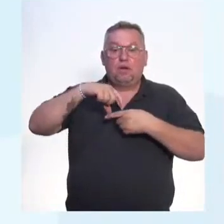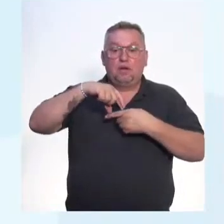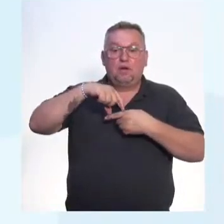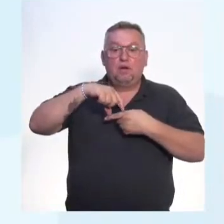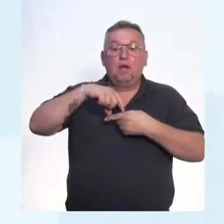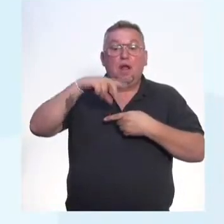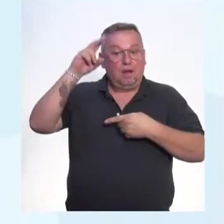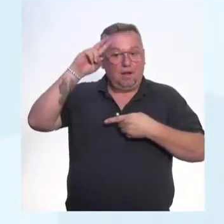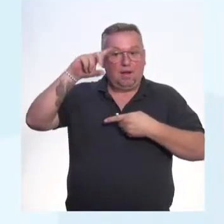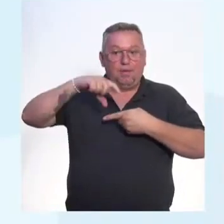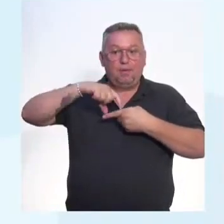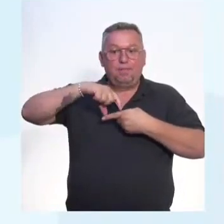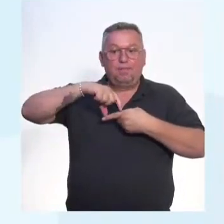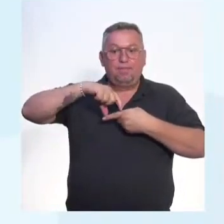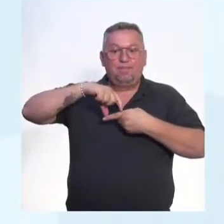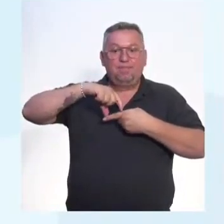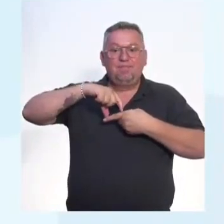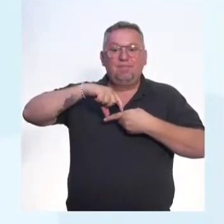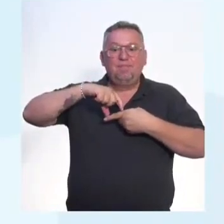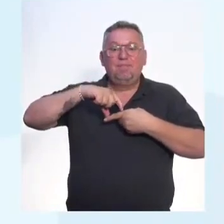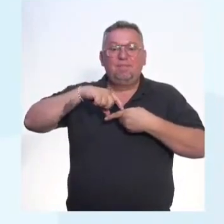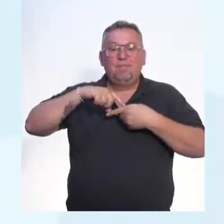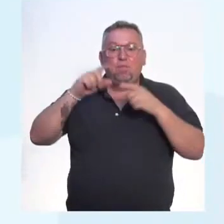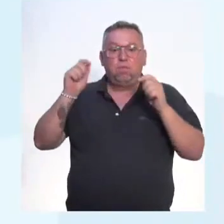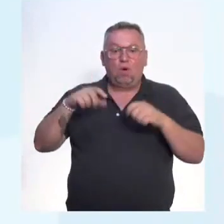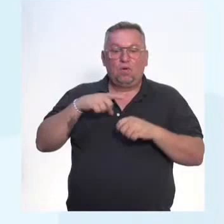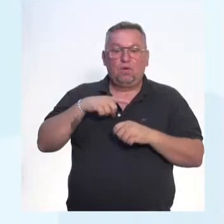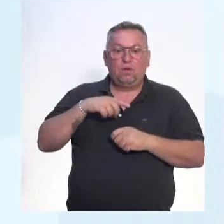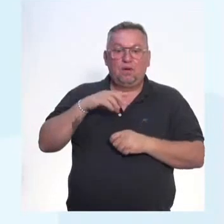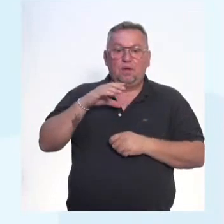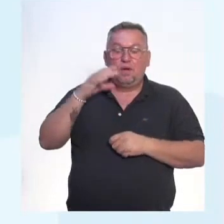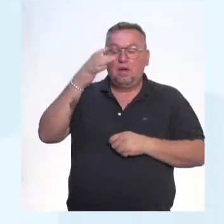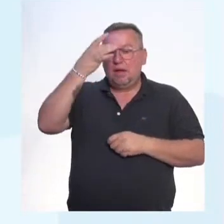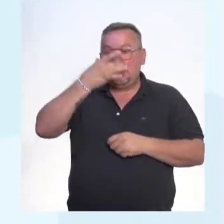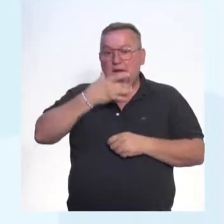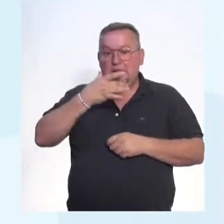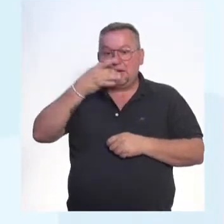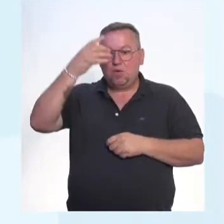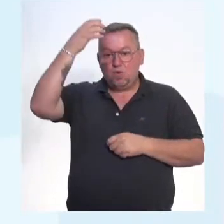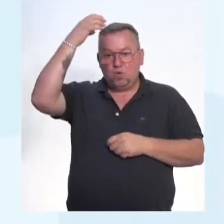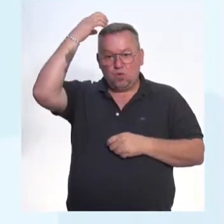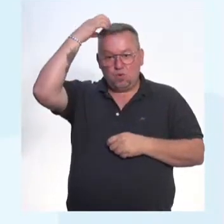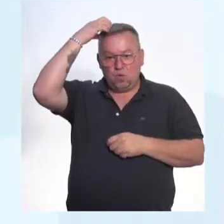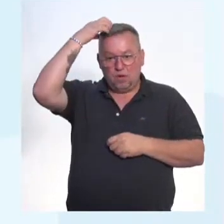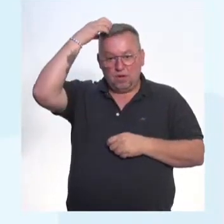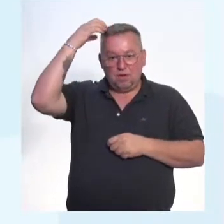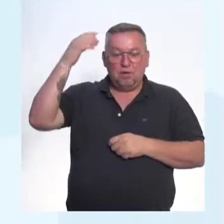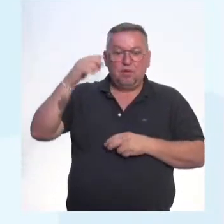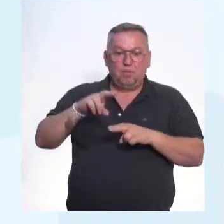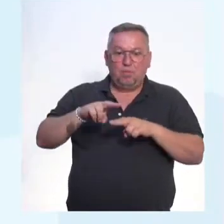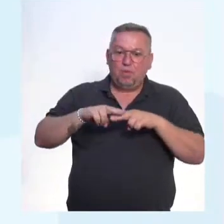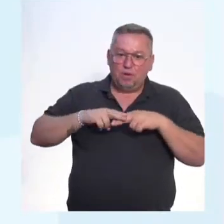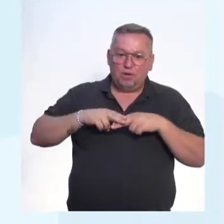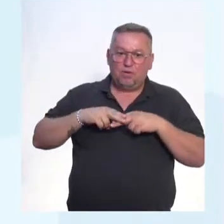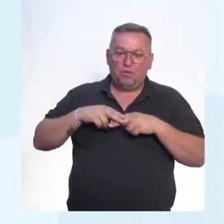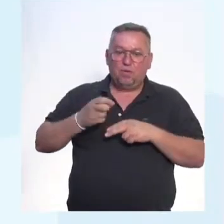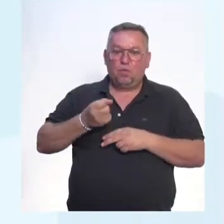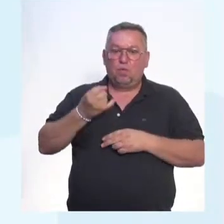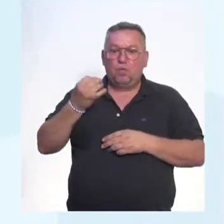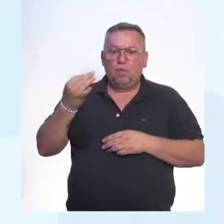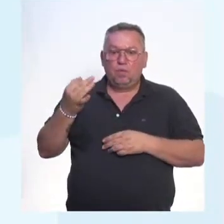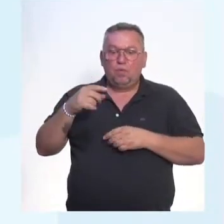disso, pessoal? Lancei uma moeda, posso ter cara ou coroa. Portanto, o total